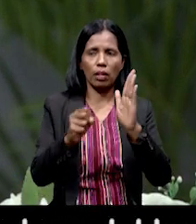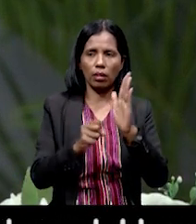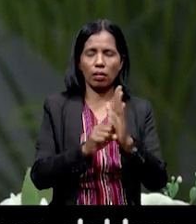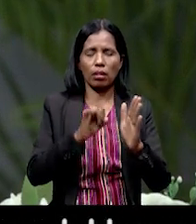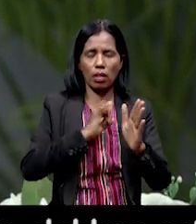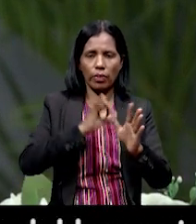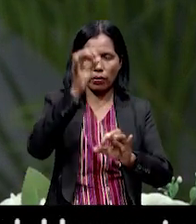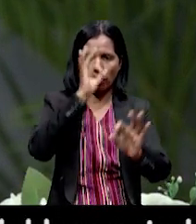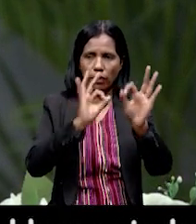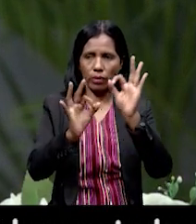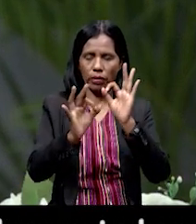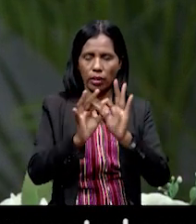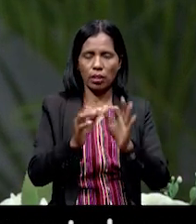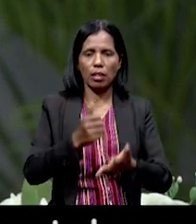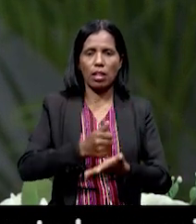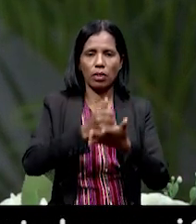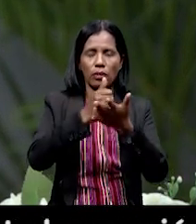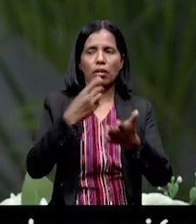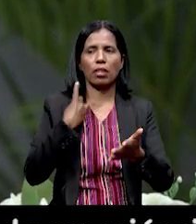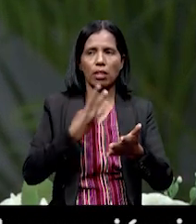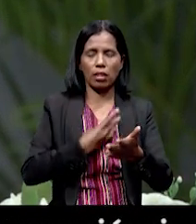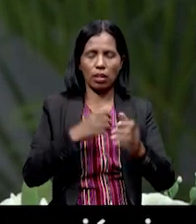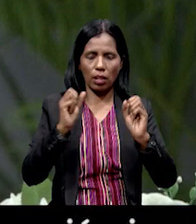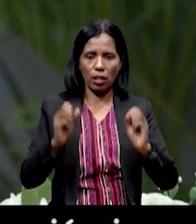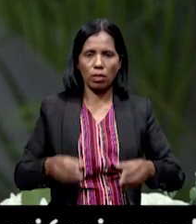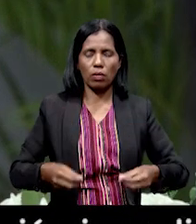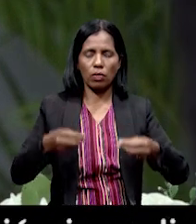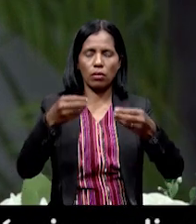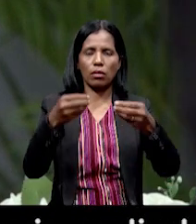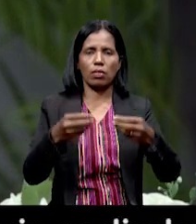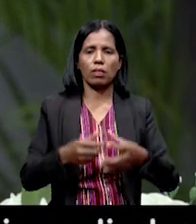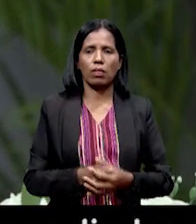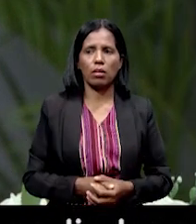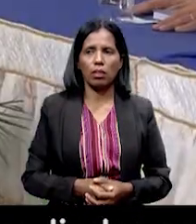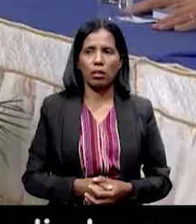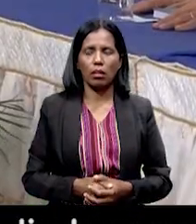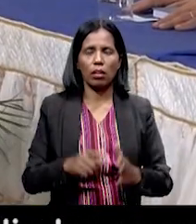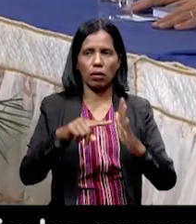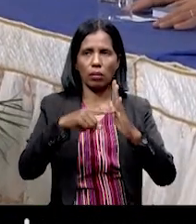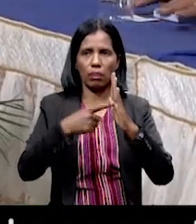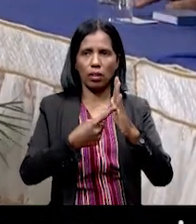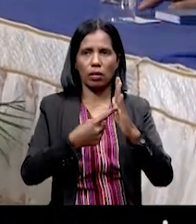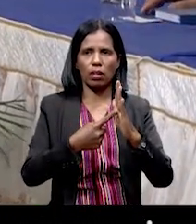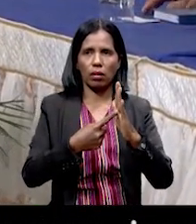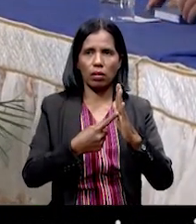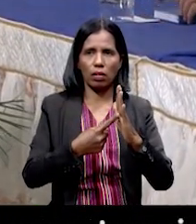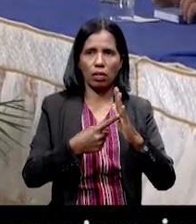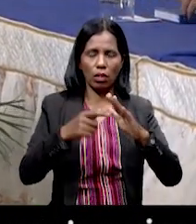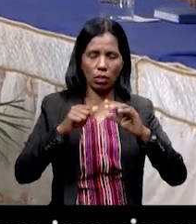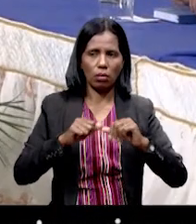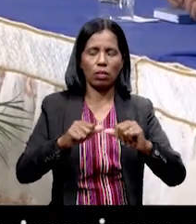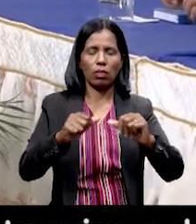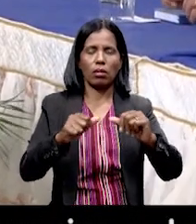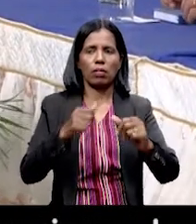fia, se ajuda ita, a tu garante obra ne, a tu rahu, lao,